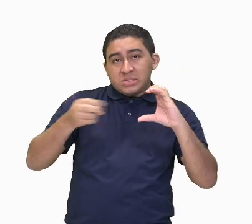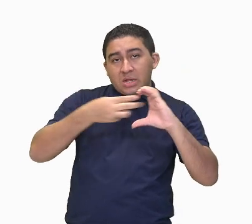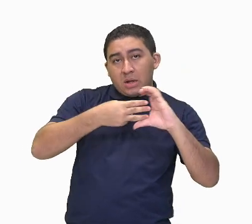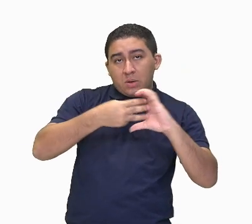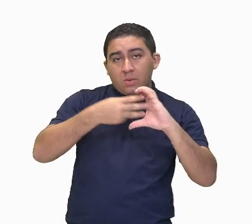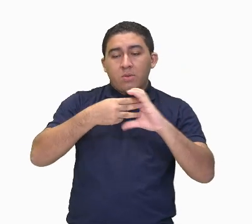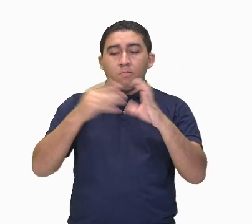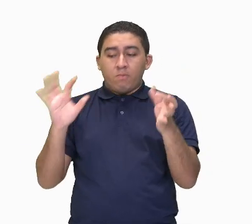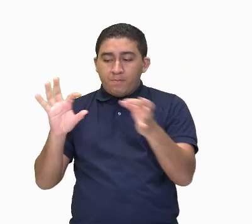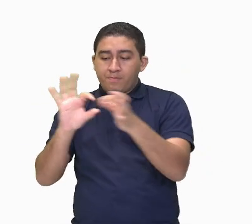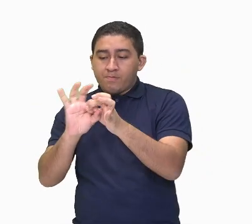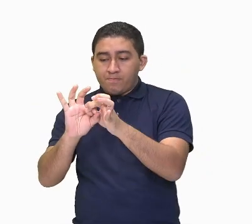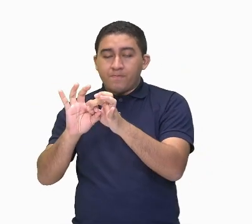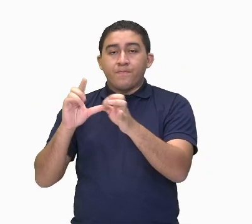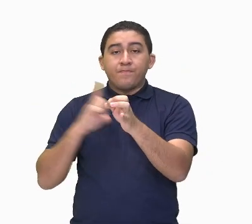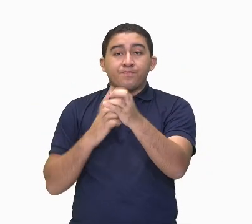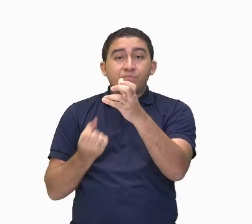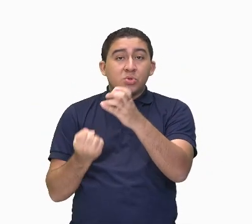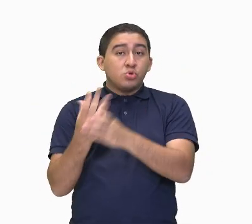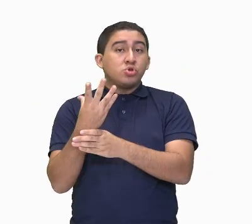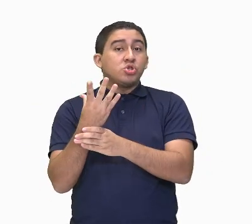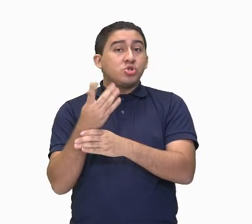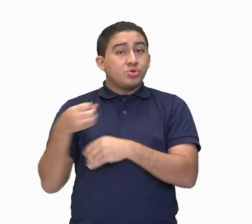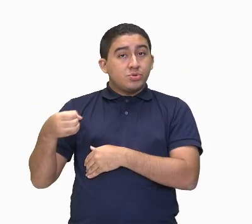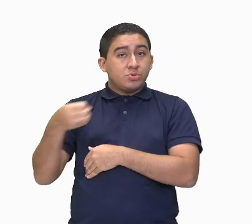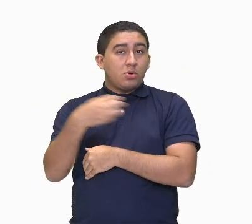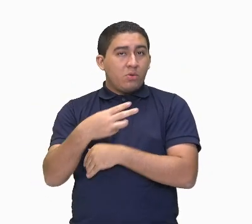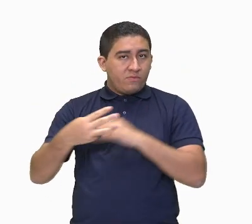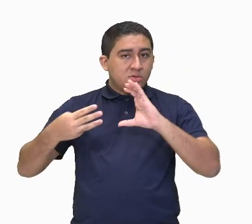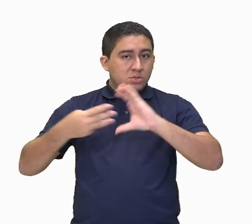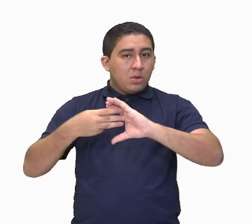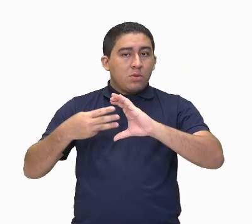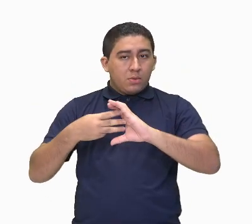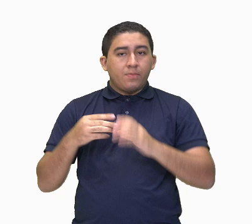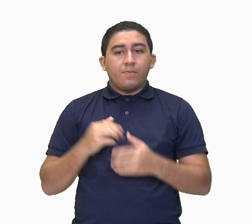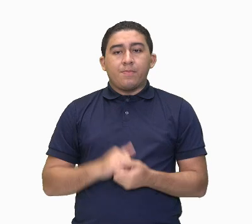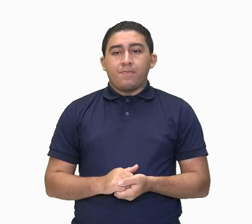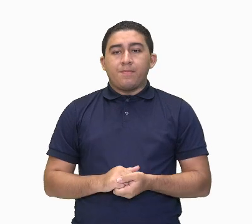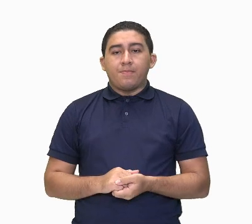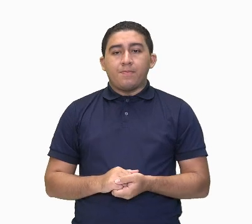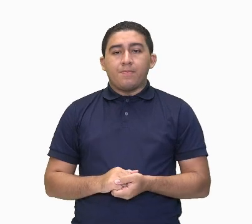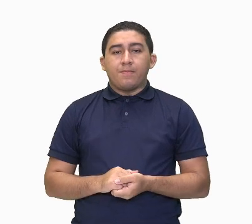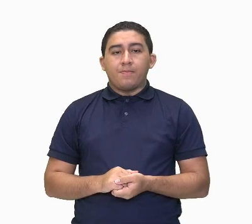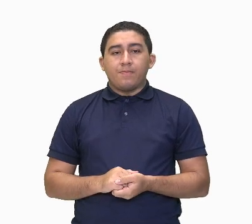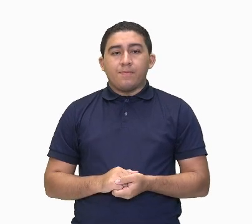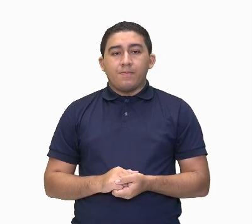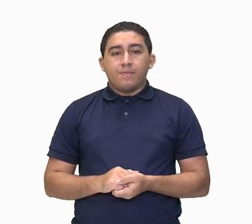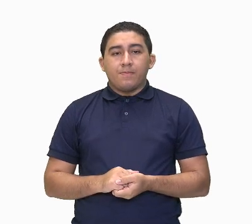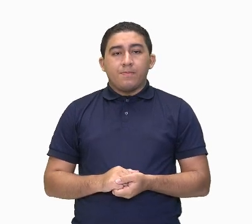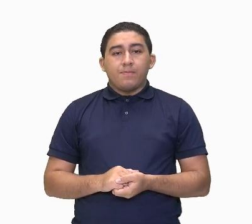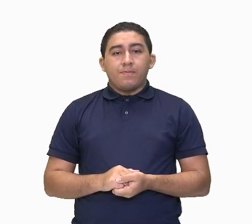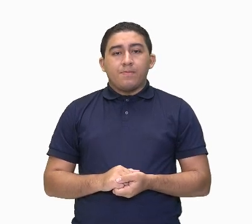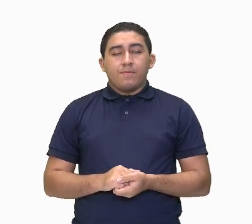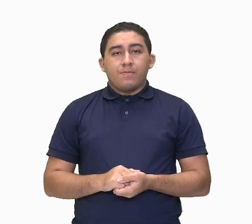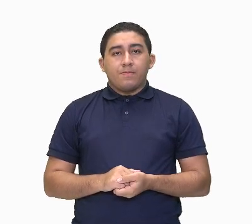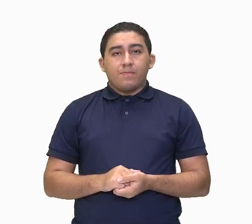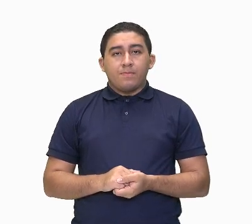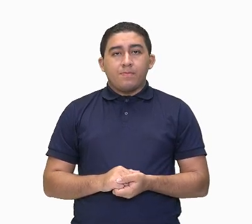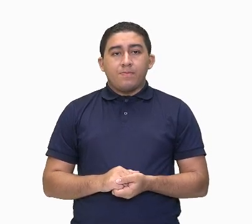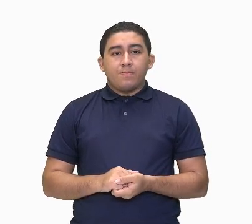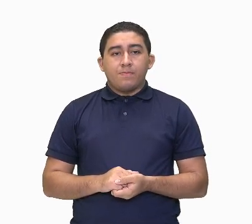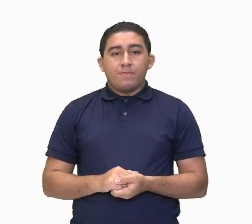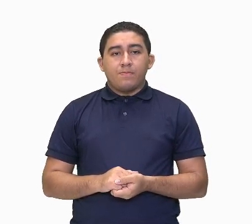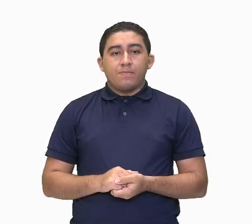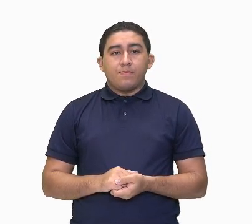gente vai ter aí, ó, nascimento de novos neurônios, certo? Então a neurogênese é justamente essa produção de novos neurônios,